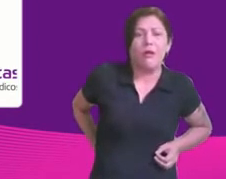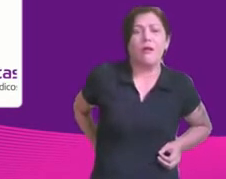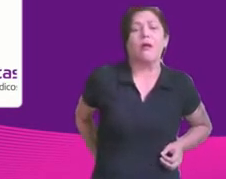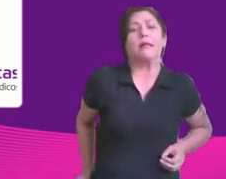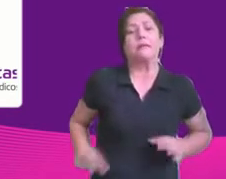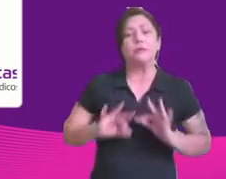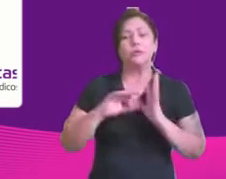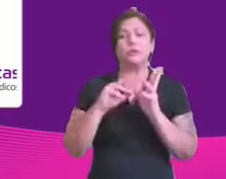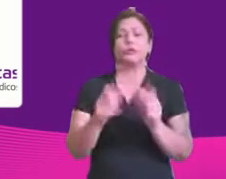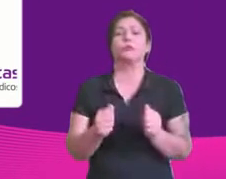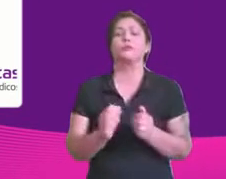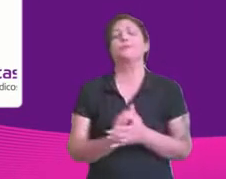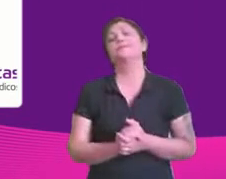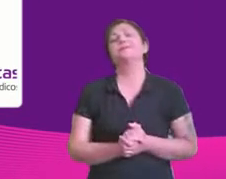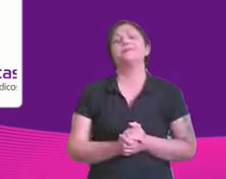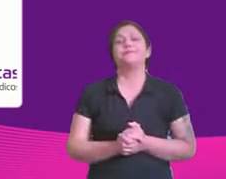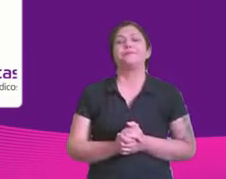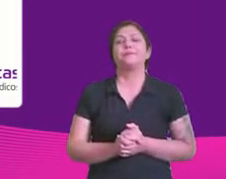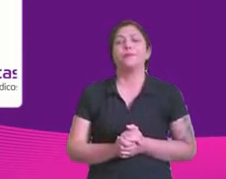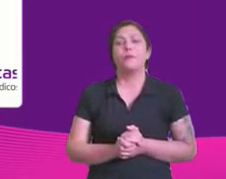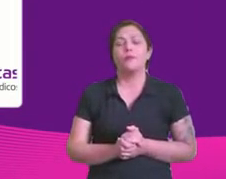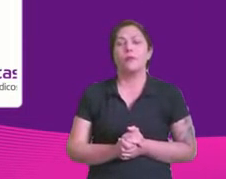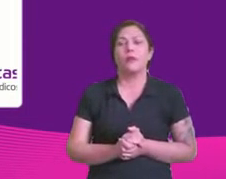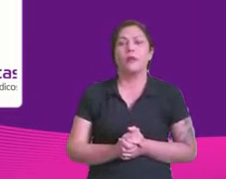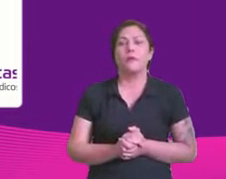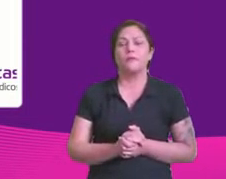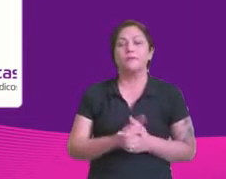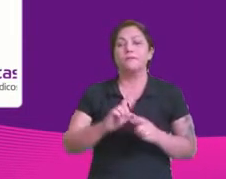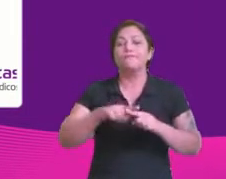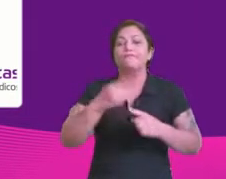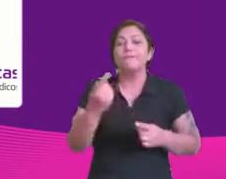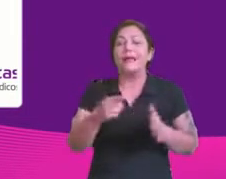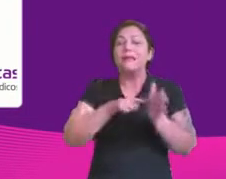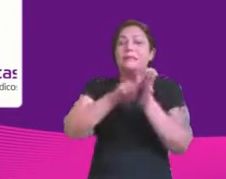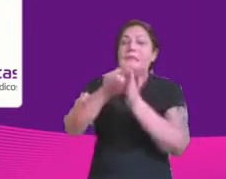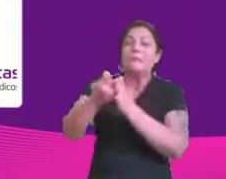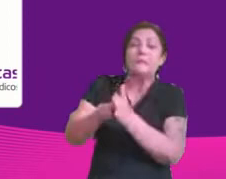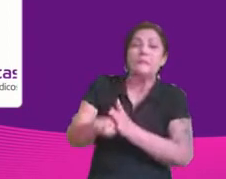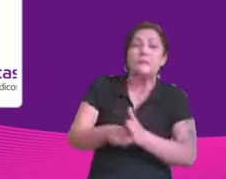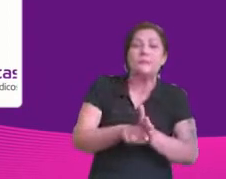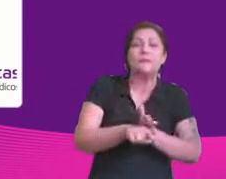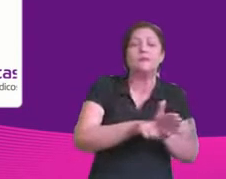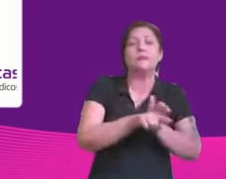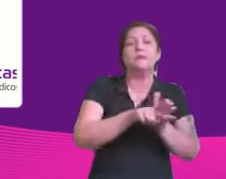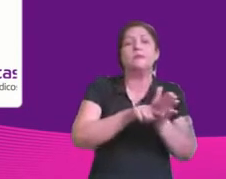centímetros. No estudo dessa peça, na análise